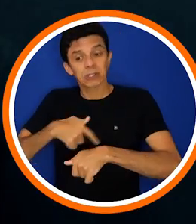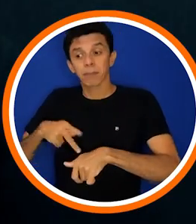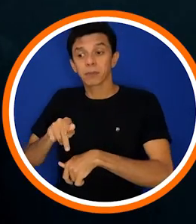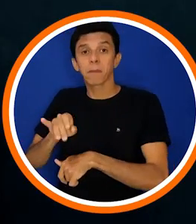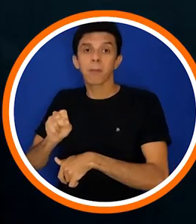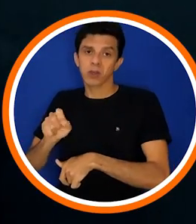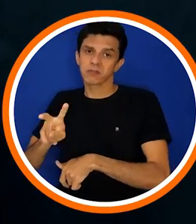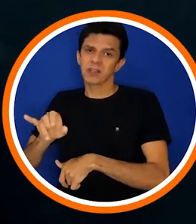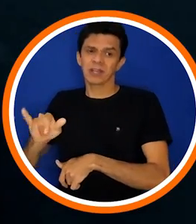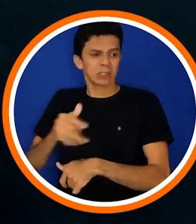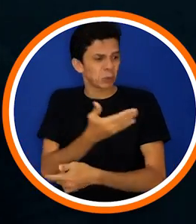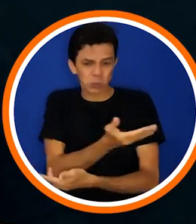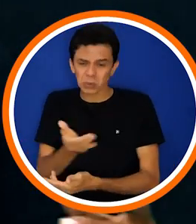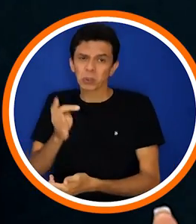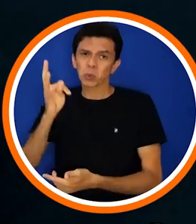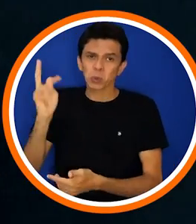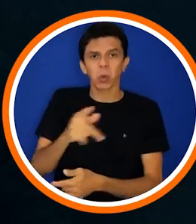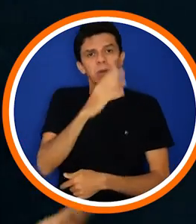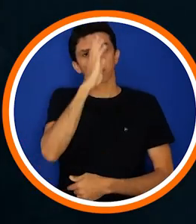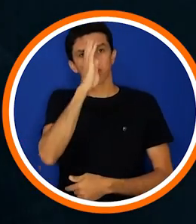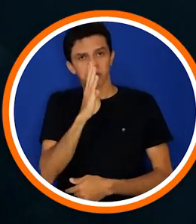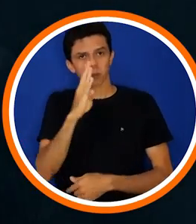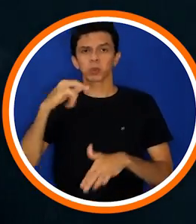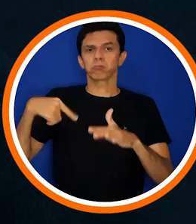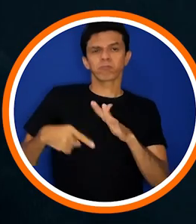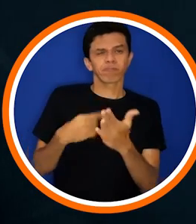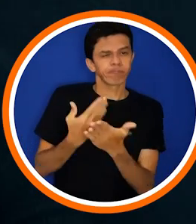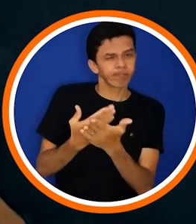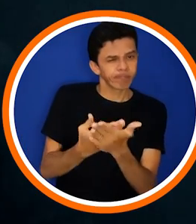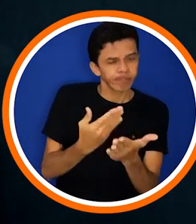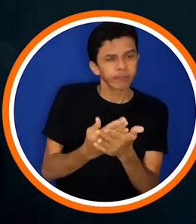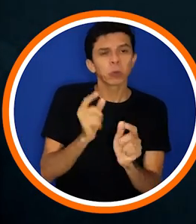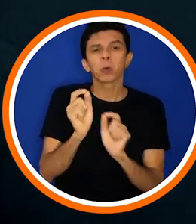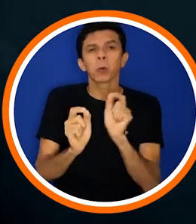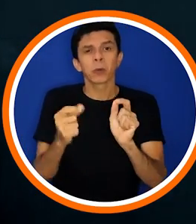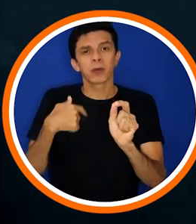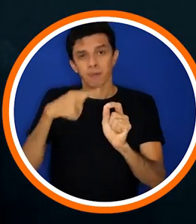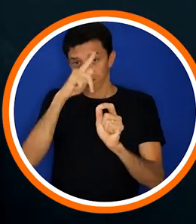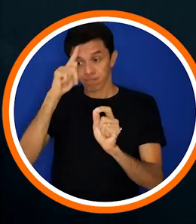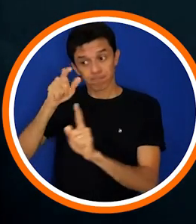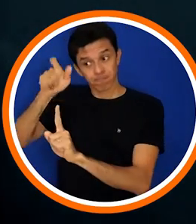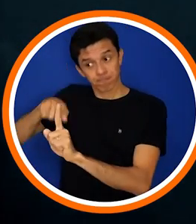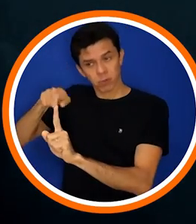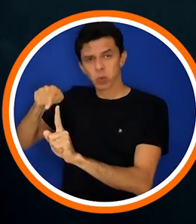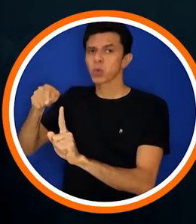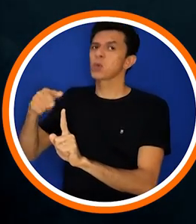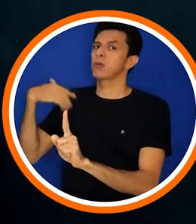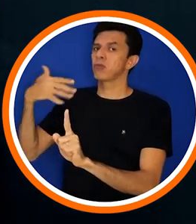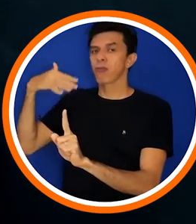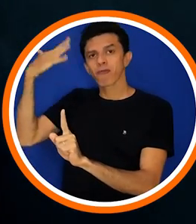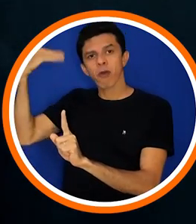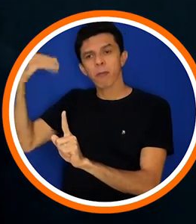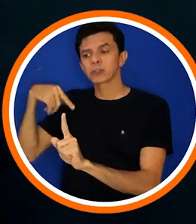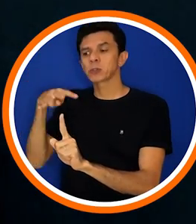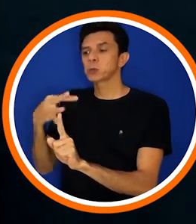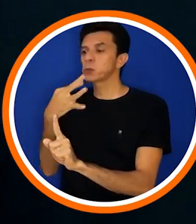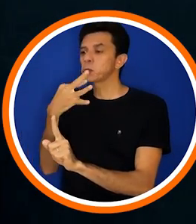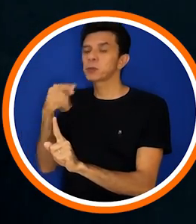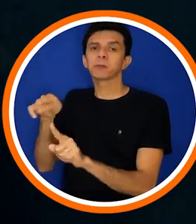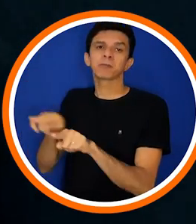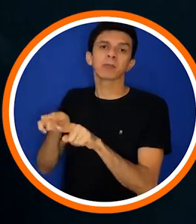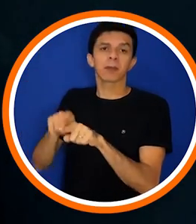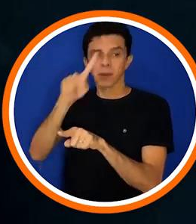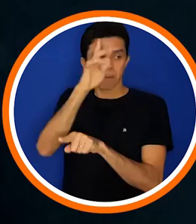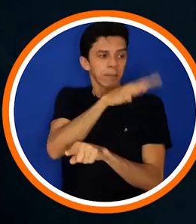Todos esses eventos paralelos são gratuitos. Serão tratados com bastante profundidade por meio de preletores